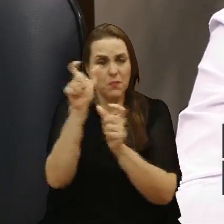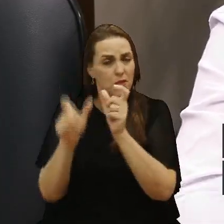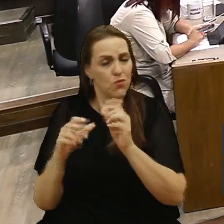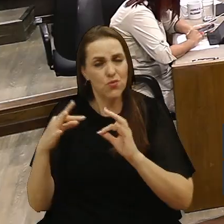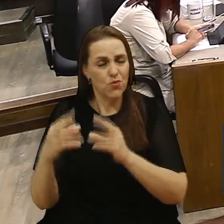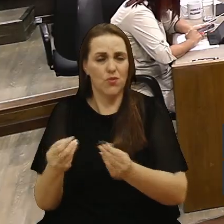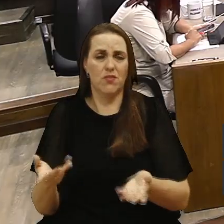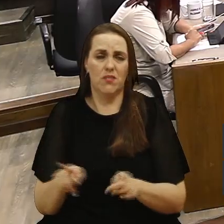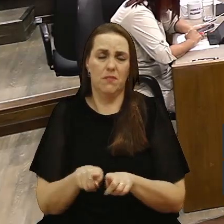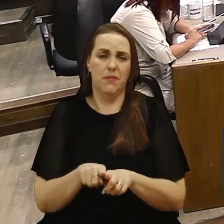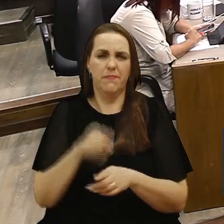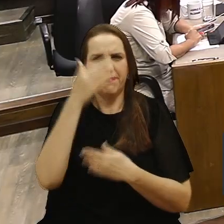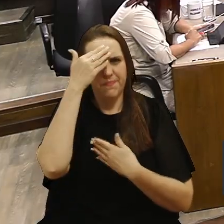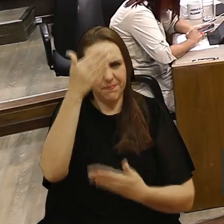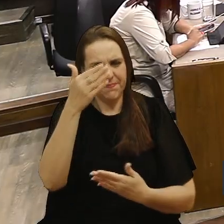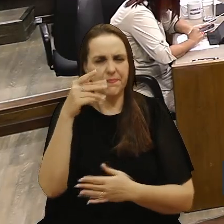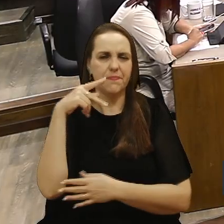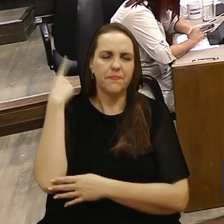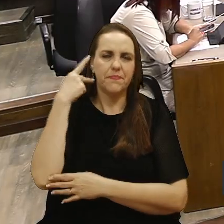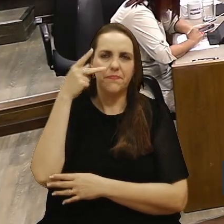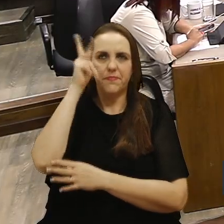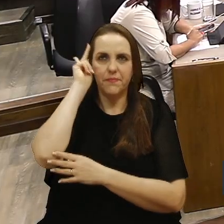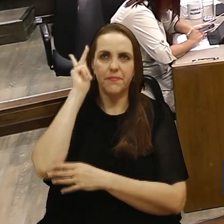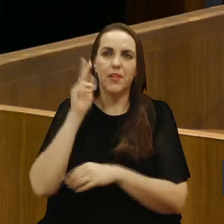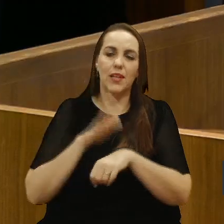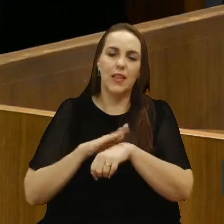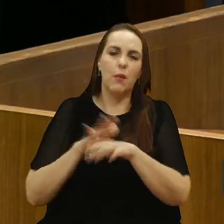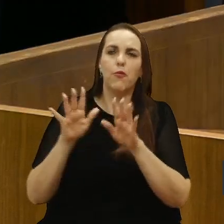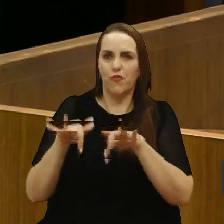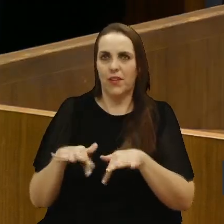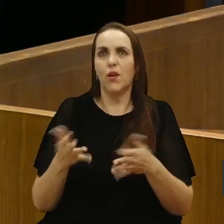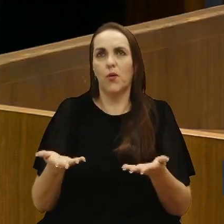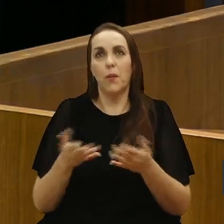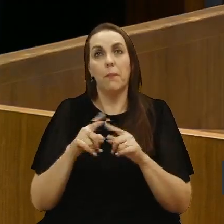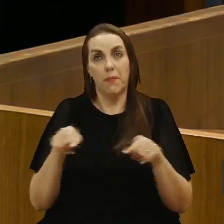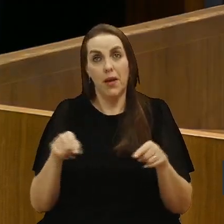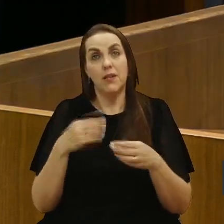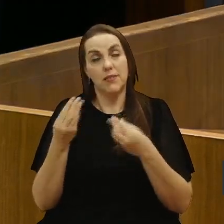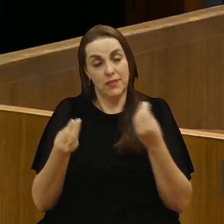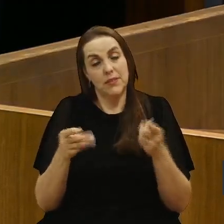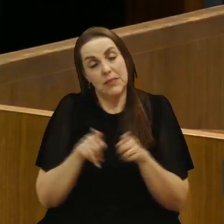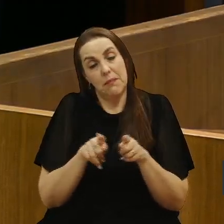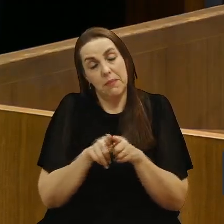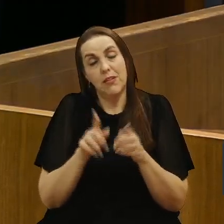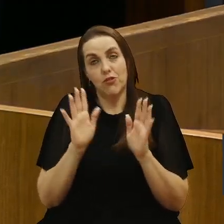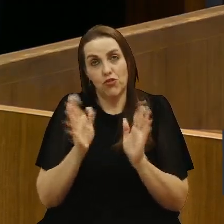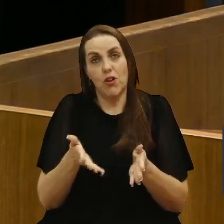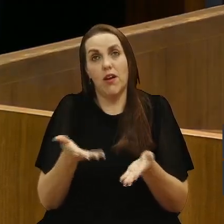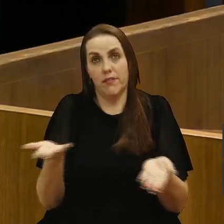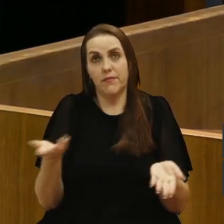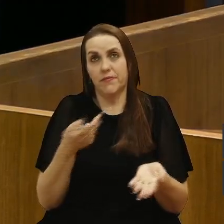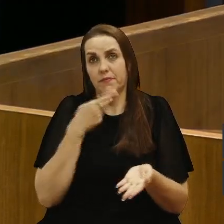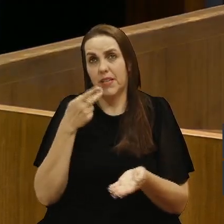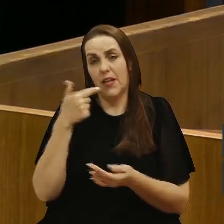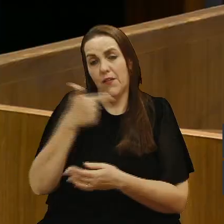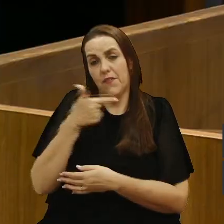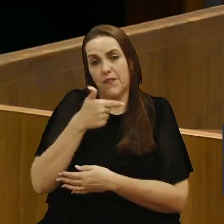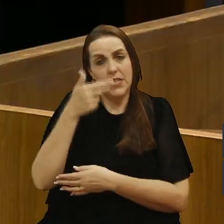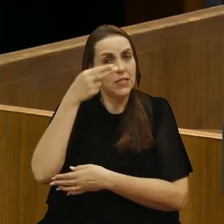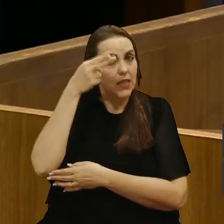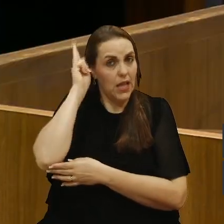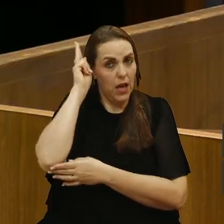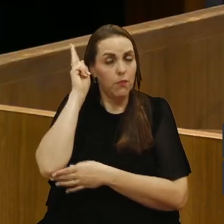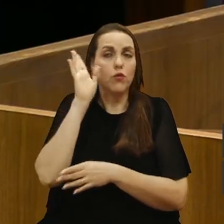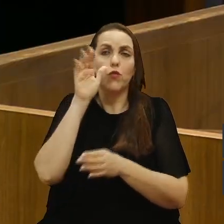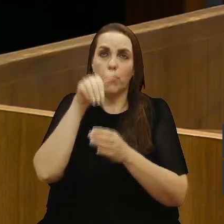vereador. Obrigada, vereador Iago. Sei que meu tempo está terminando, mas como também já avisei o vice Nespolo, o meu